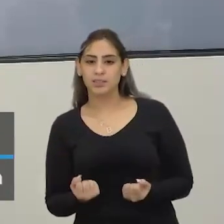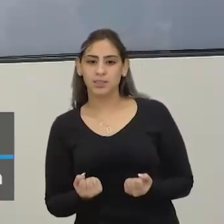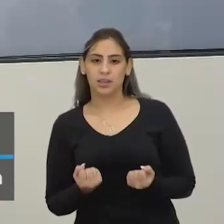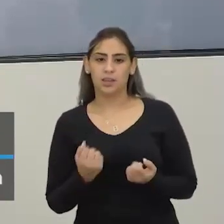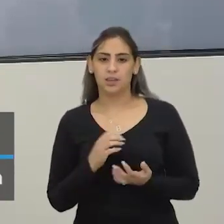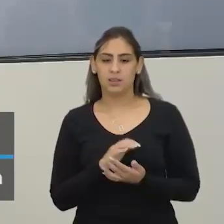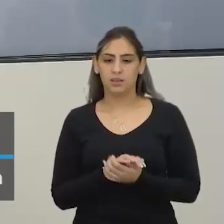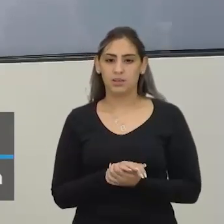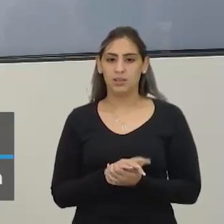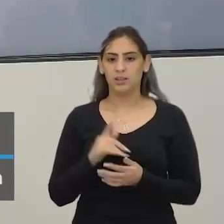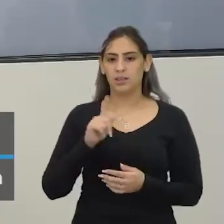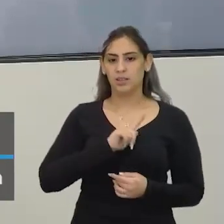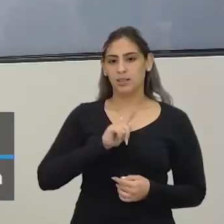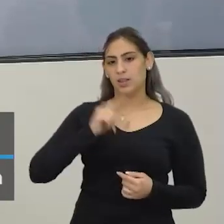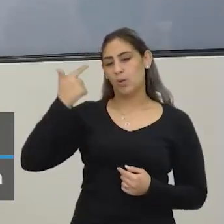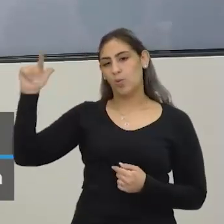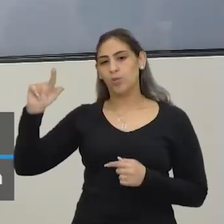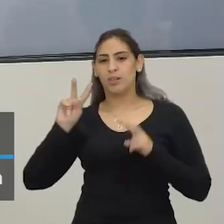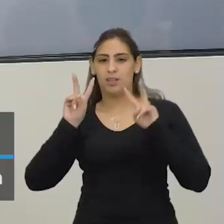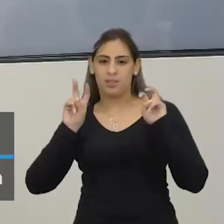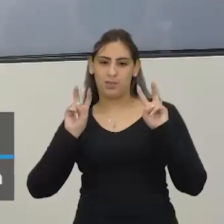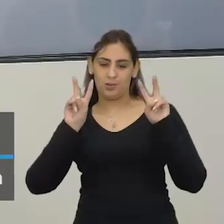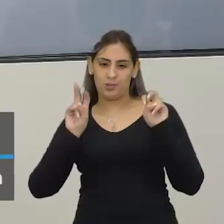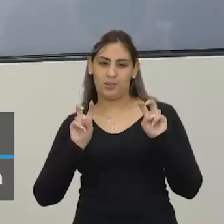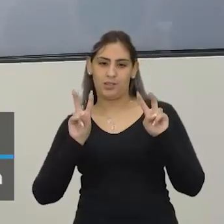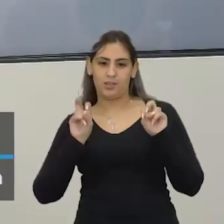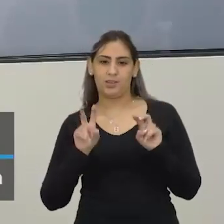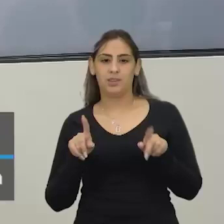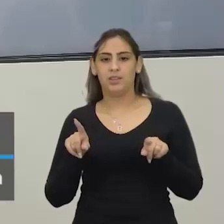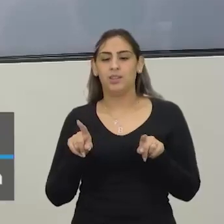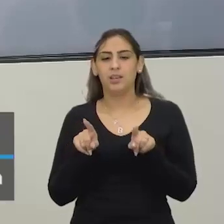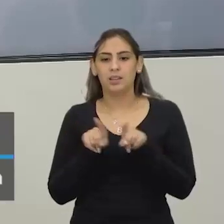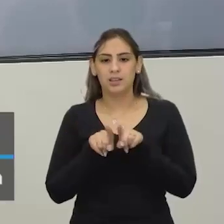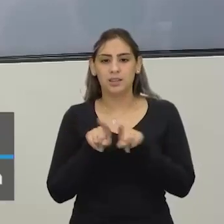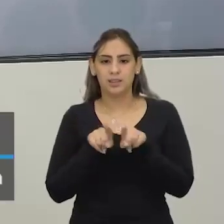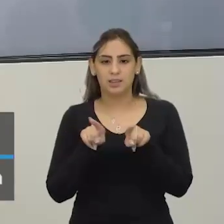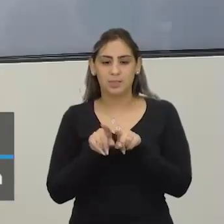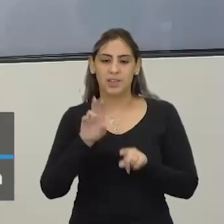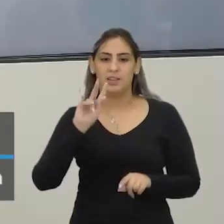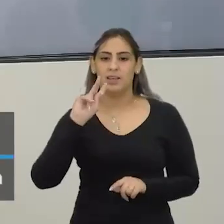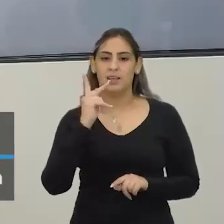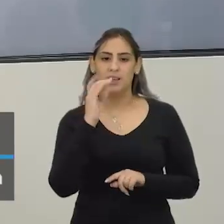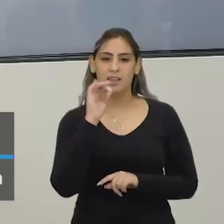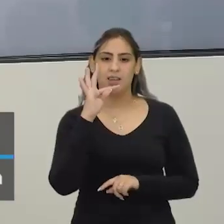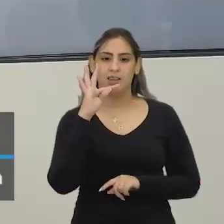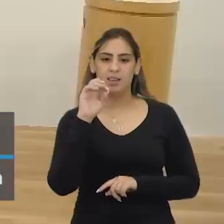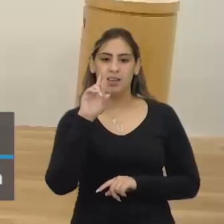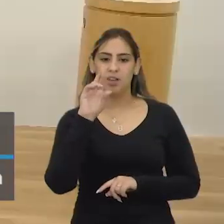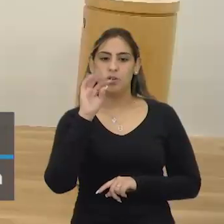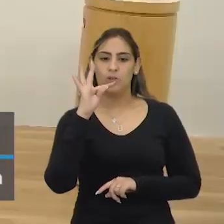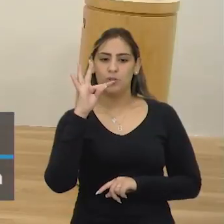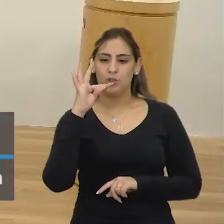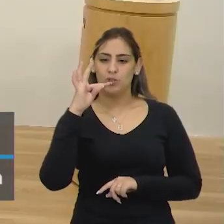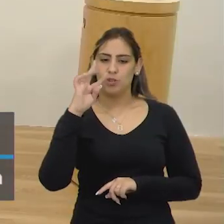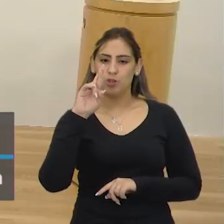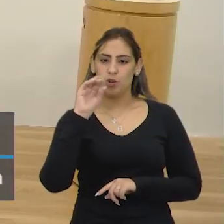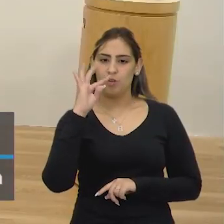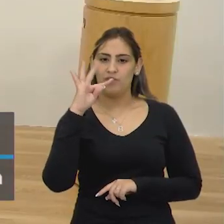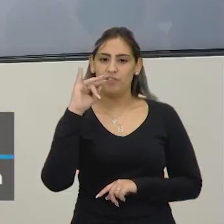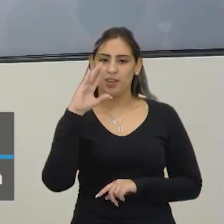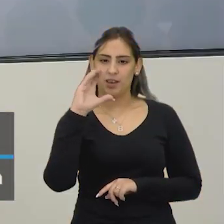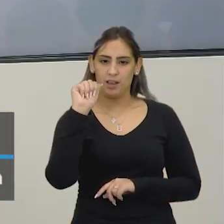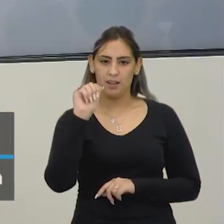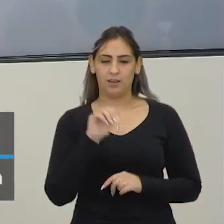assim, né? Porque tem uma outra teoria que vai também da teoria heterotrófica, que a gente vai falar também um pouquinho na aula